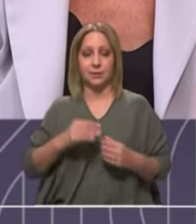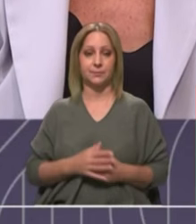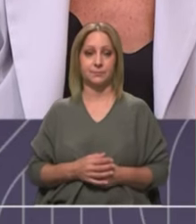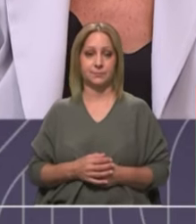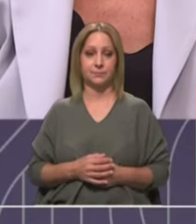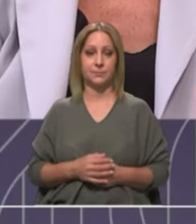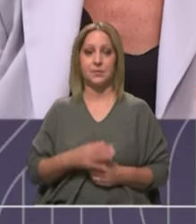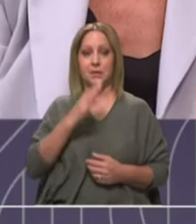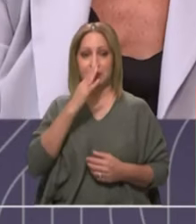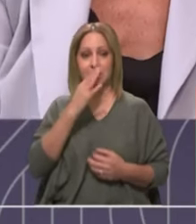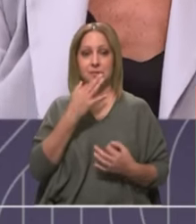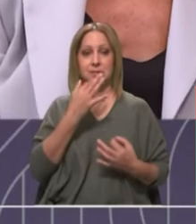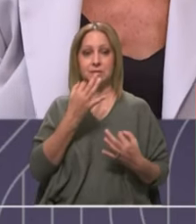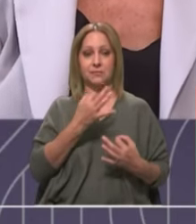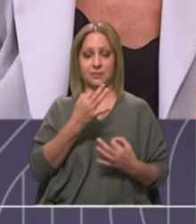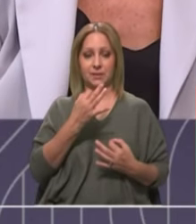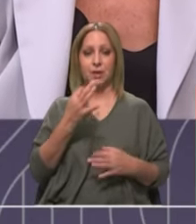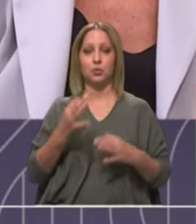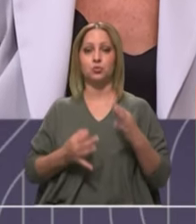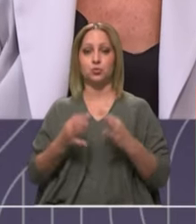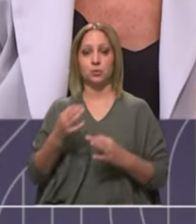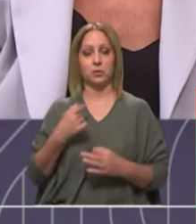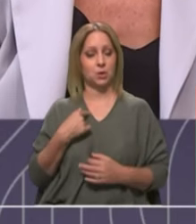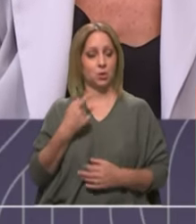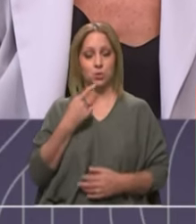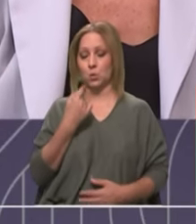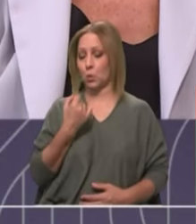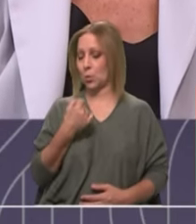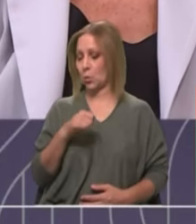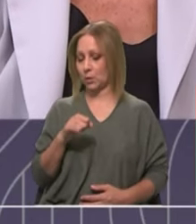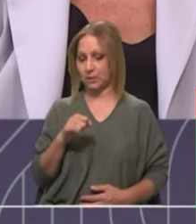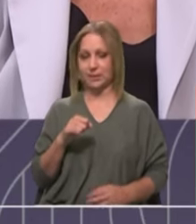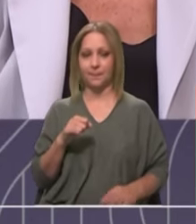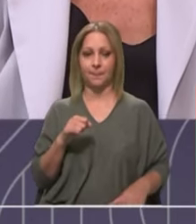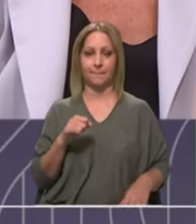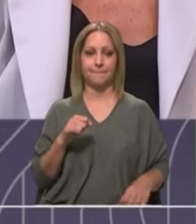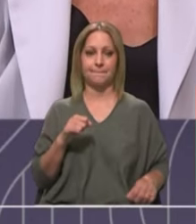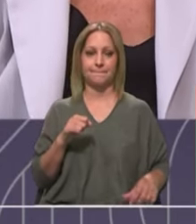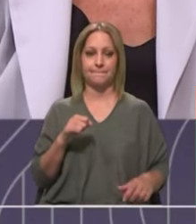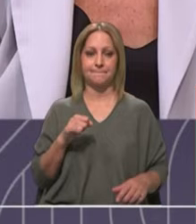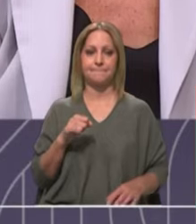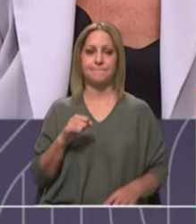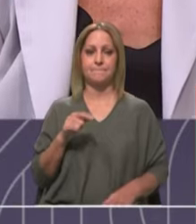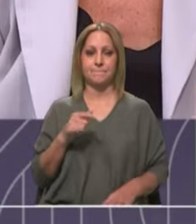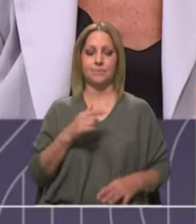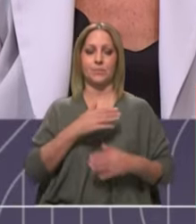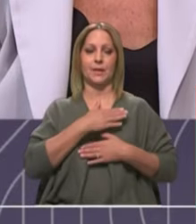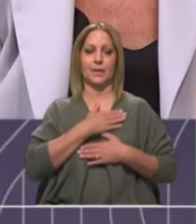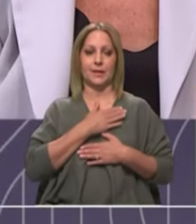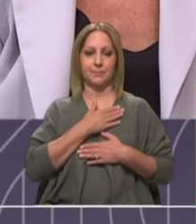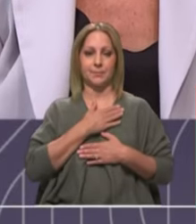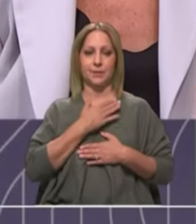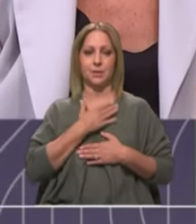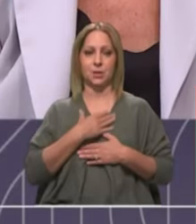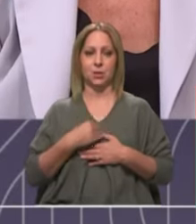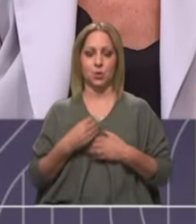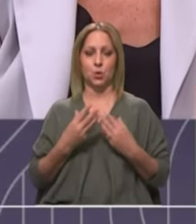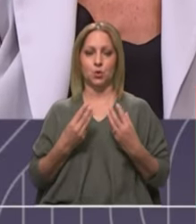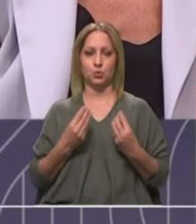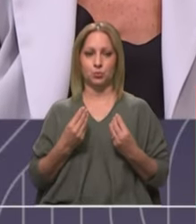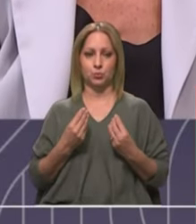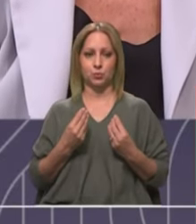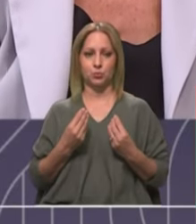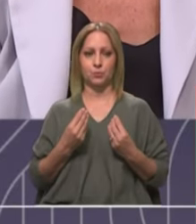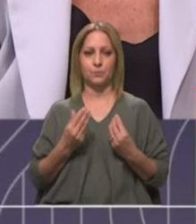justiça se é verdade eu condeno mas condeno e e para mim apesar de ser amiga dele e de gostar muito muito muito do Z